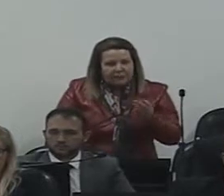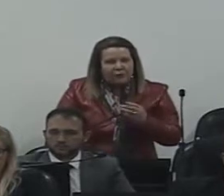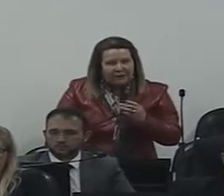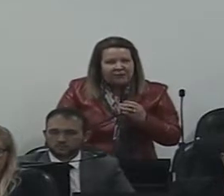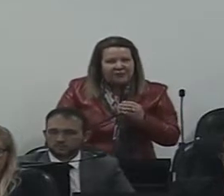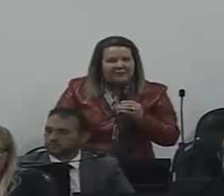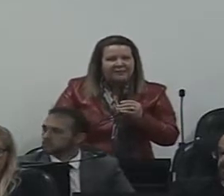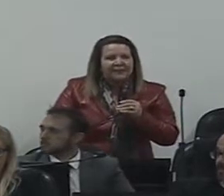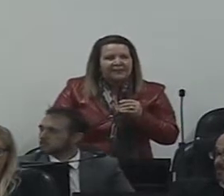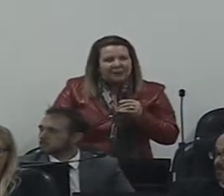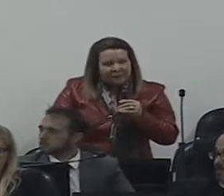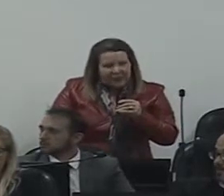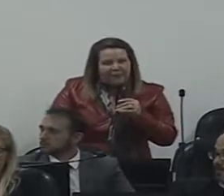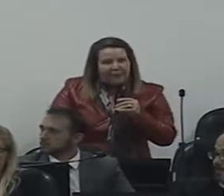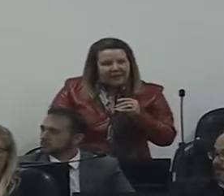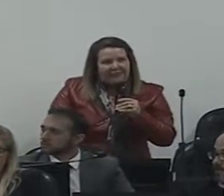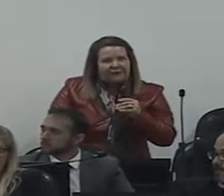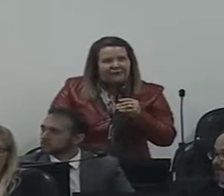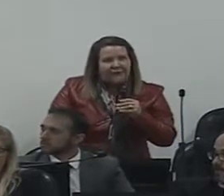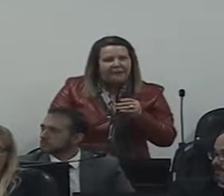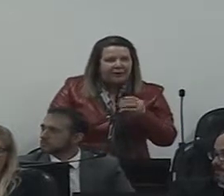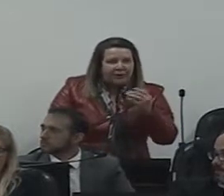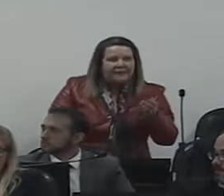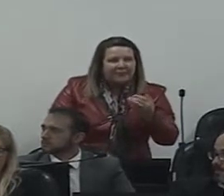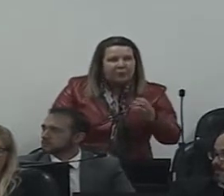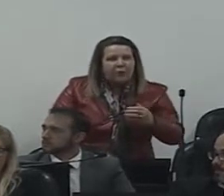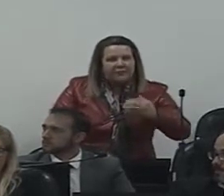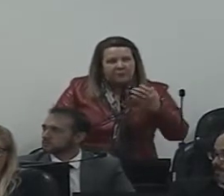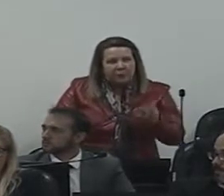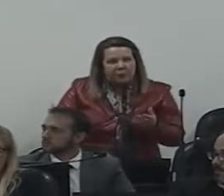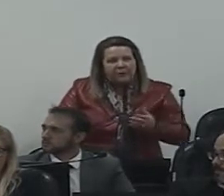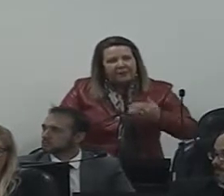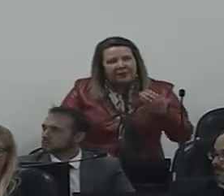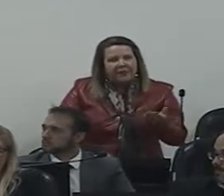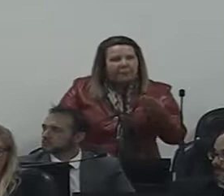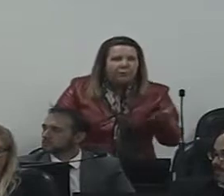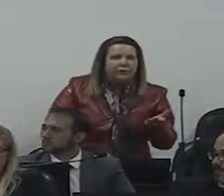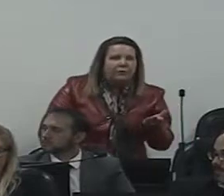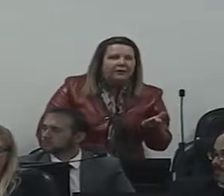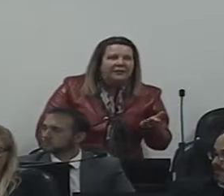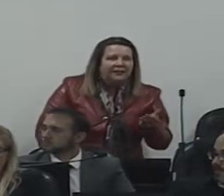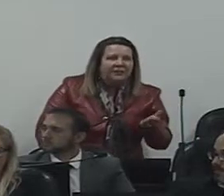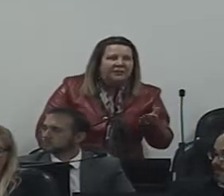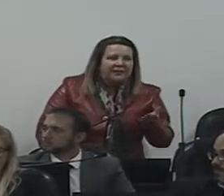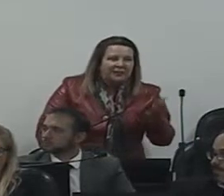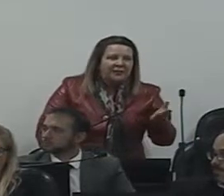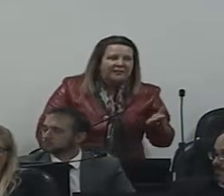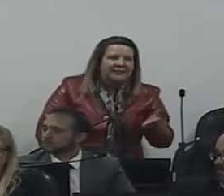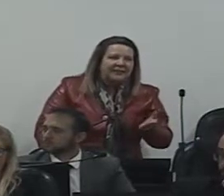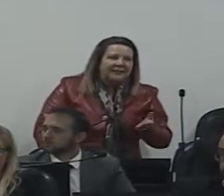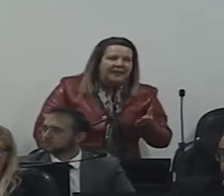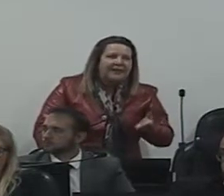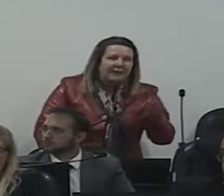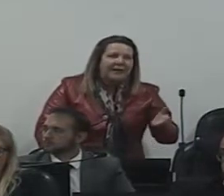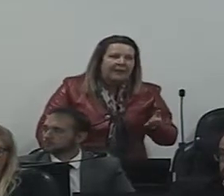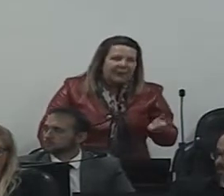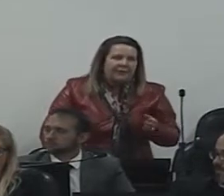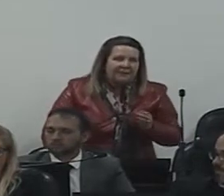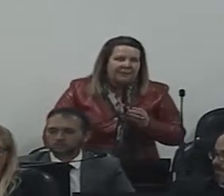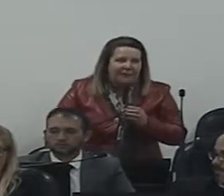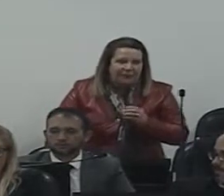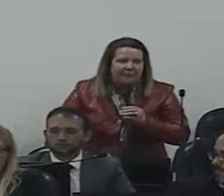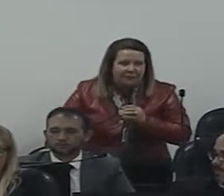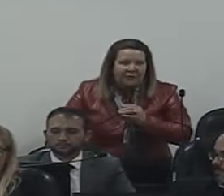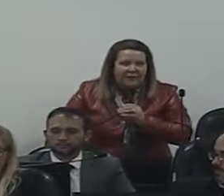assegurado por duas vezes não têm trabalhado tão densa conhecer um pouco esse tubo que para mim é um público que a gente às vezes tem que trabalhar para